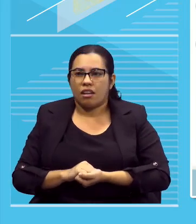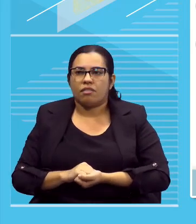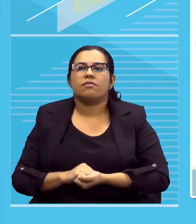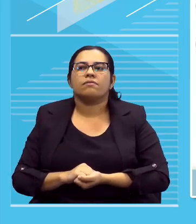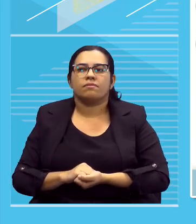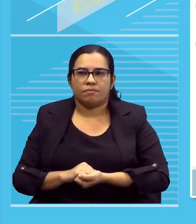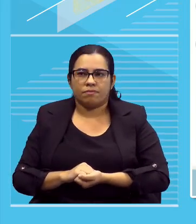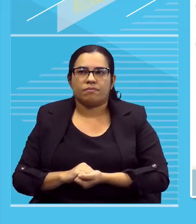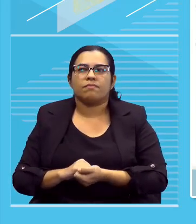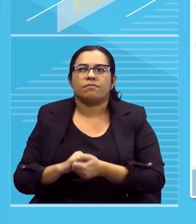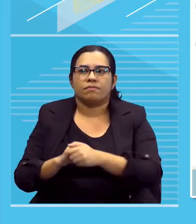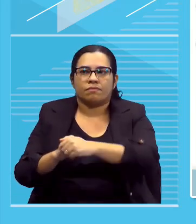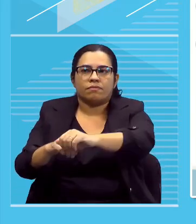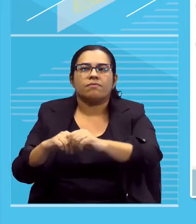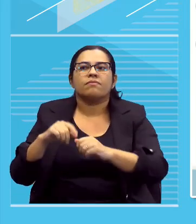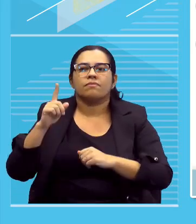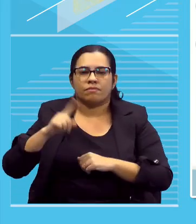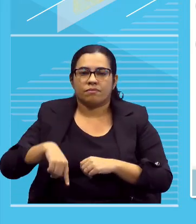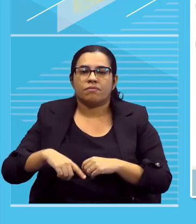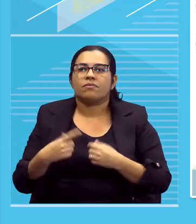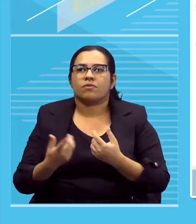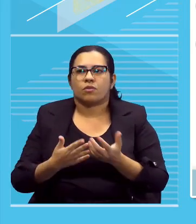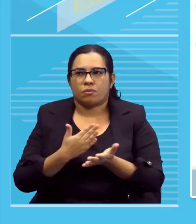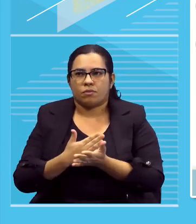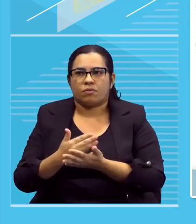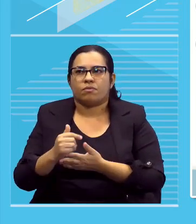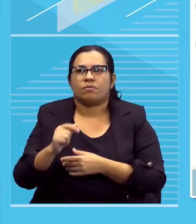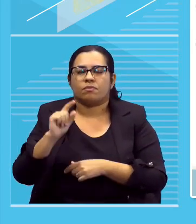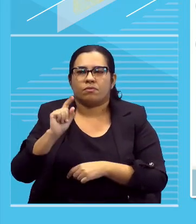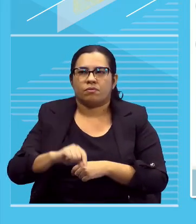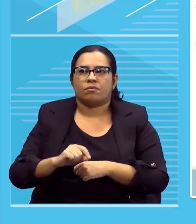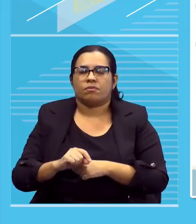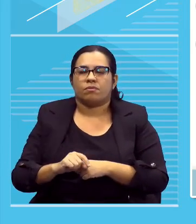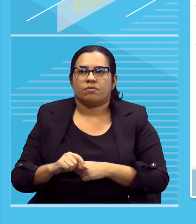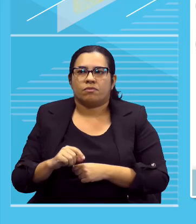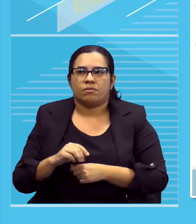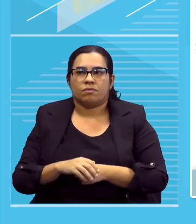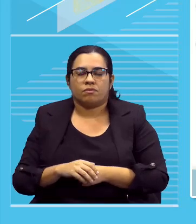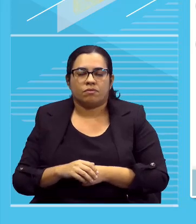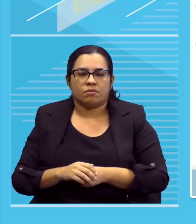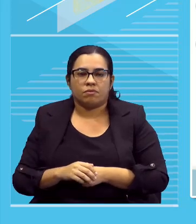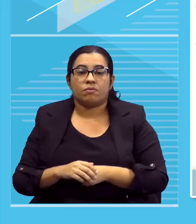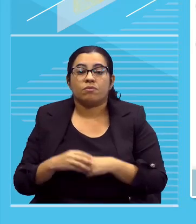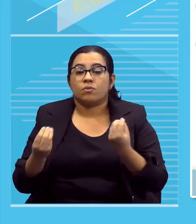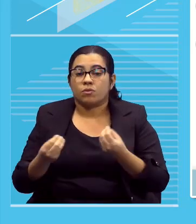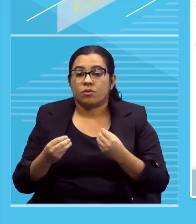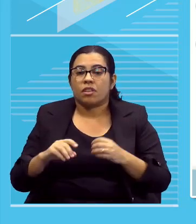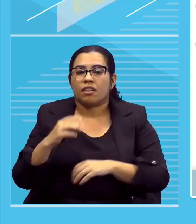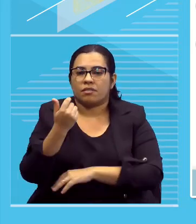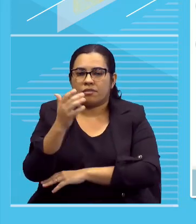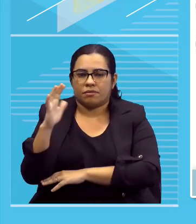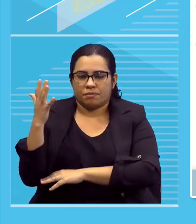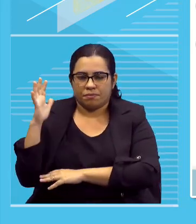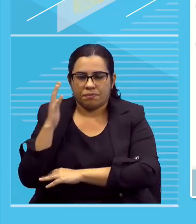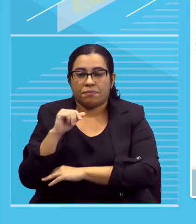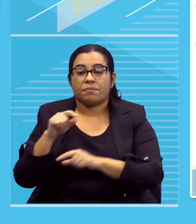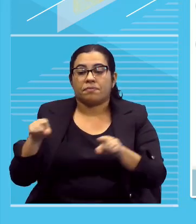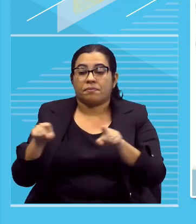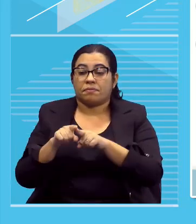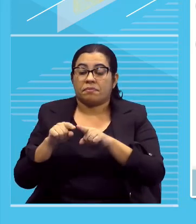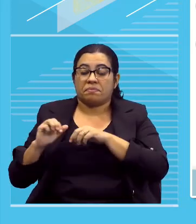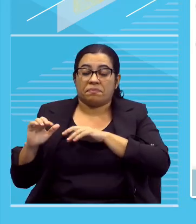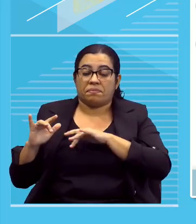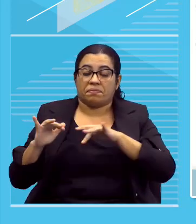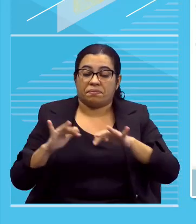elas as agroindústrias elas surgem no campo mas vão ganhar a cidade gente E como